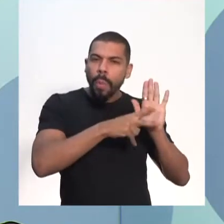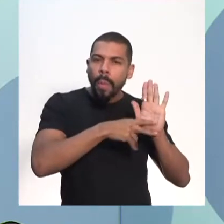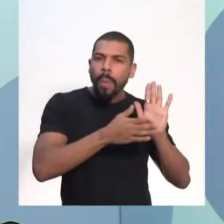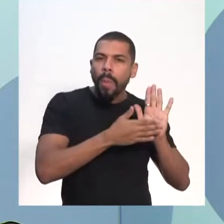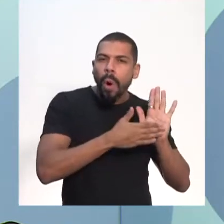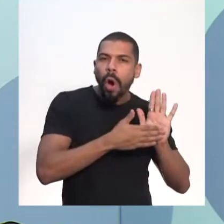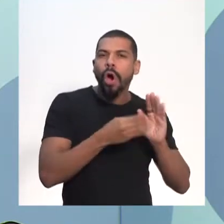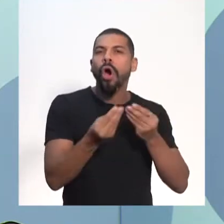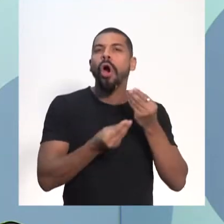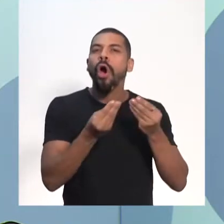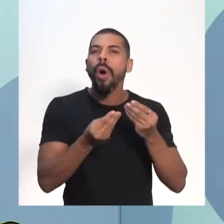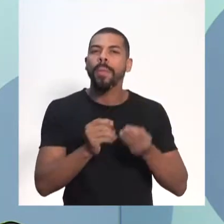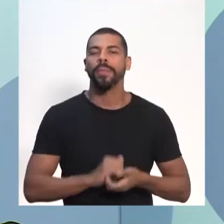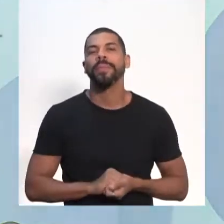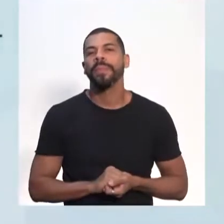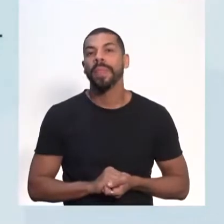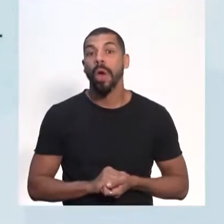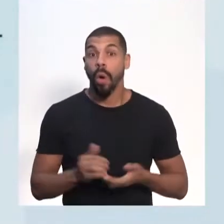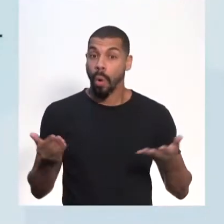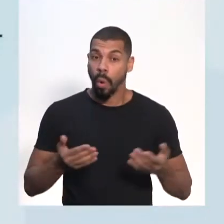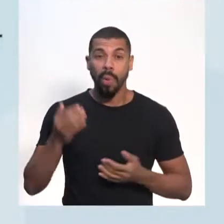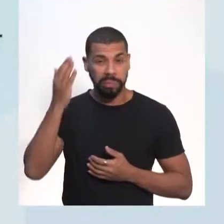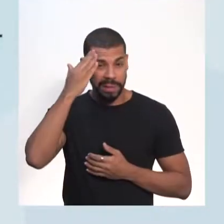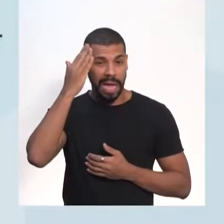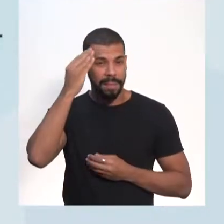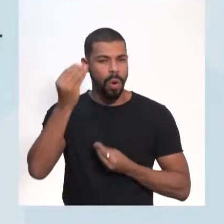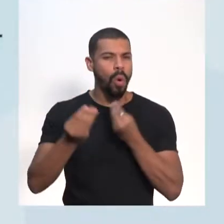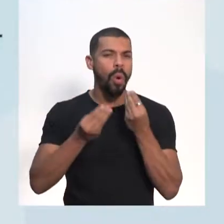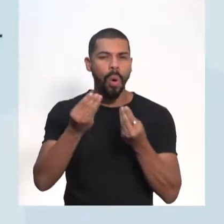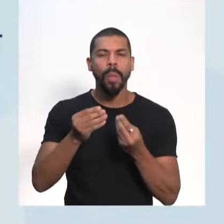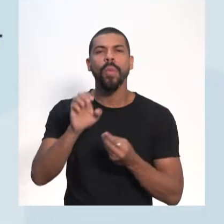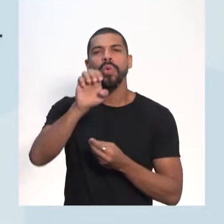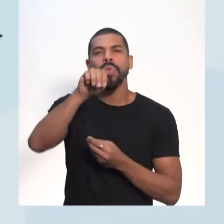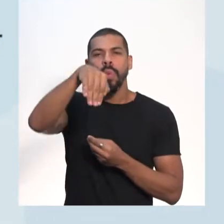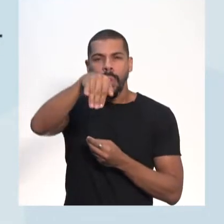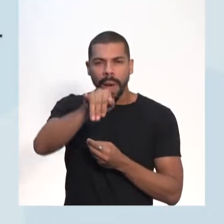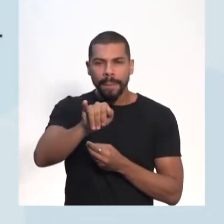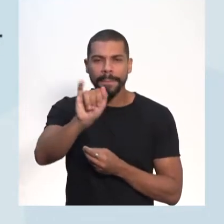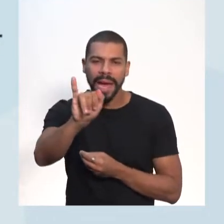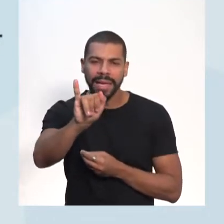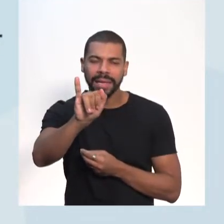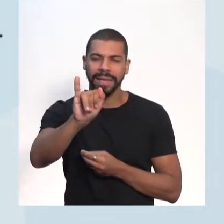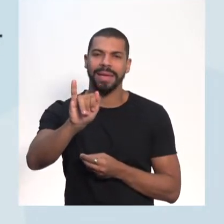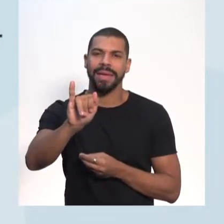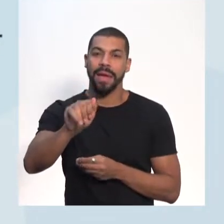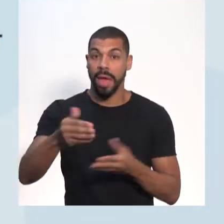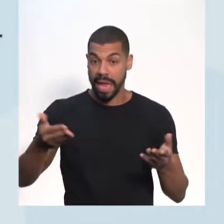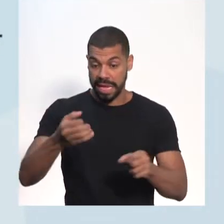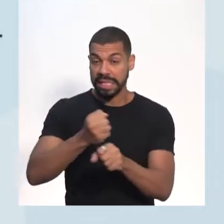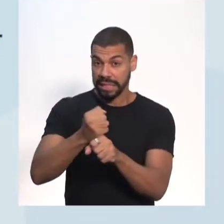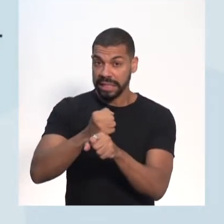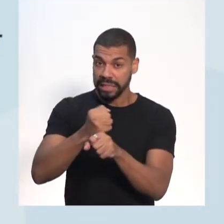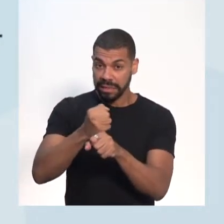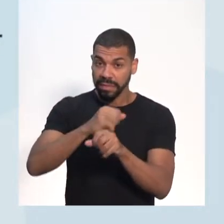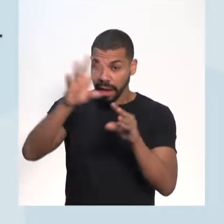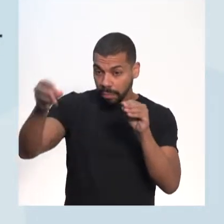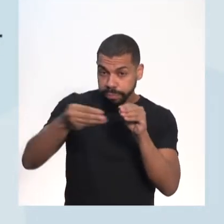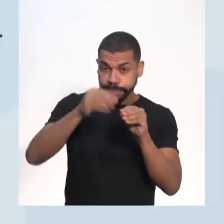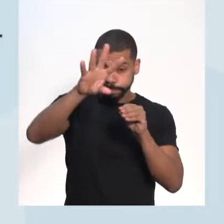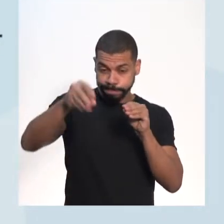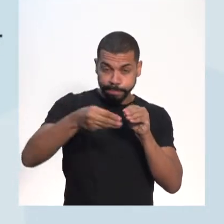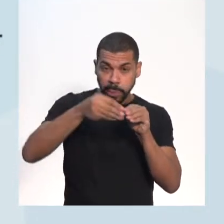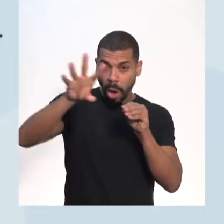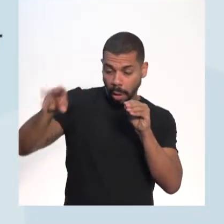EMAI. Então, nós sabemos, hoje nós temos o currículo, né? Então, nós estamos com esse ano, nós temos a implementação do